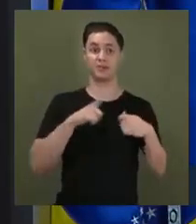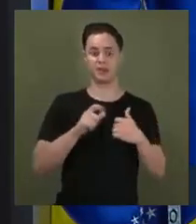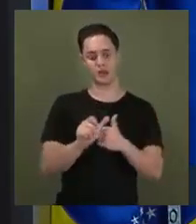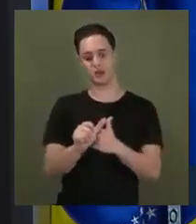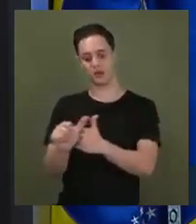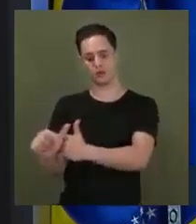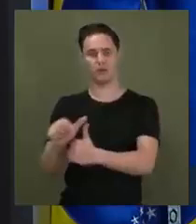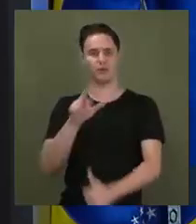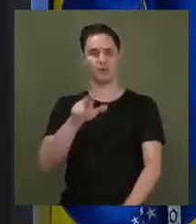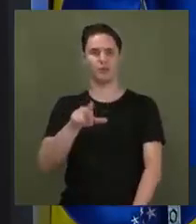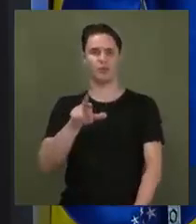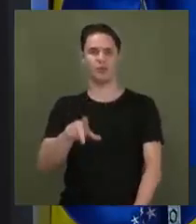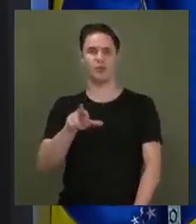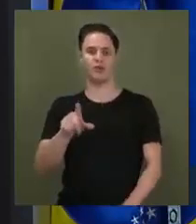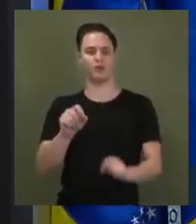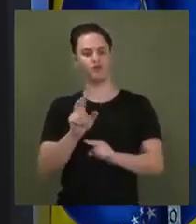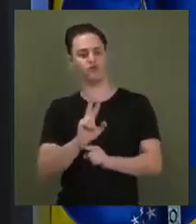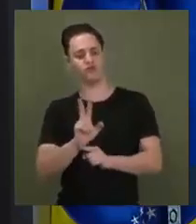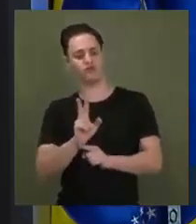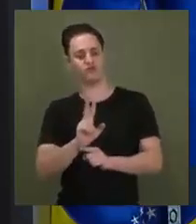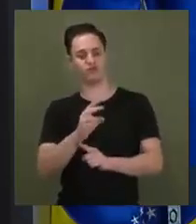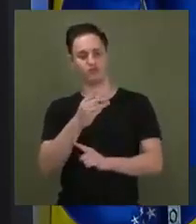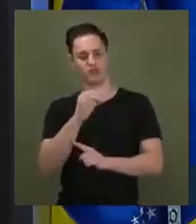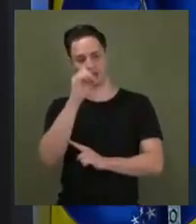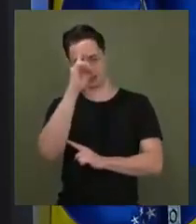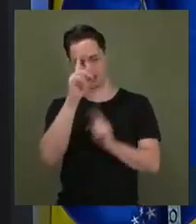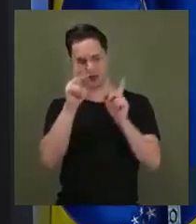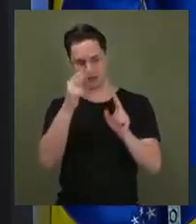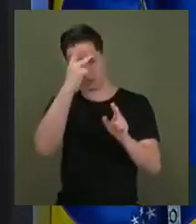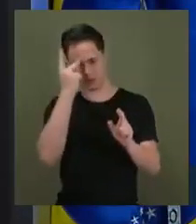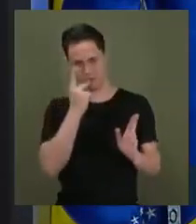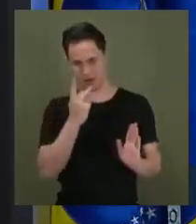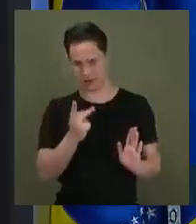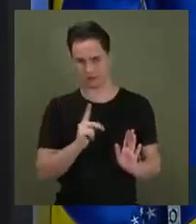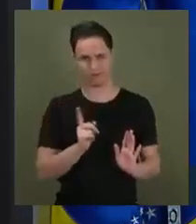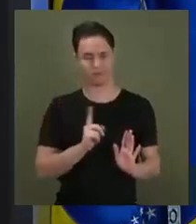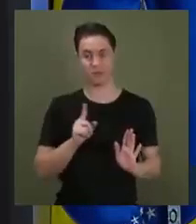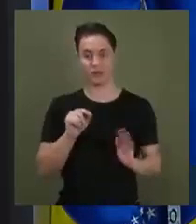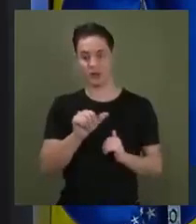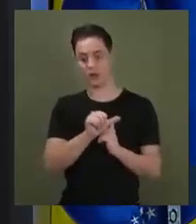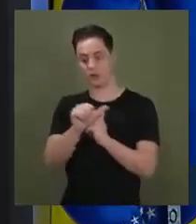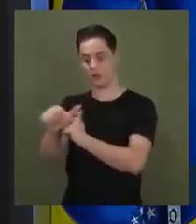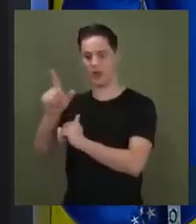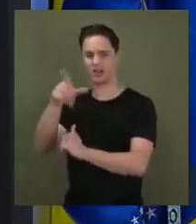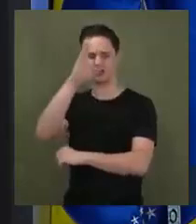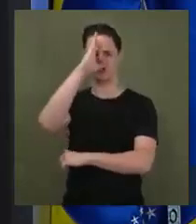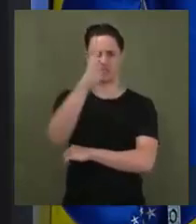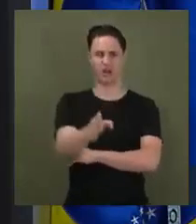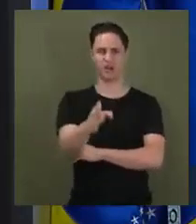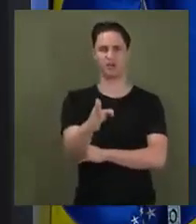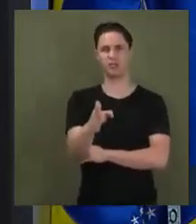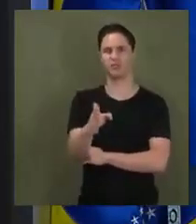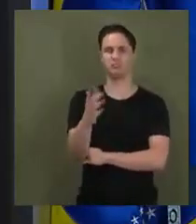direto. Não é uma farmacovigilância de 30 dias, igual estão pregando, ou até menos. Esse acompanhamento é direto.